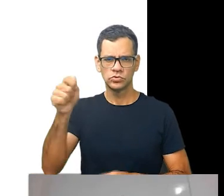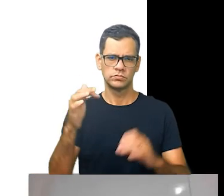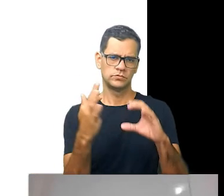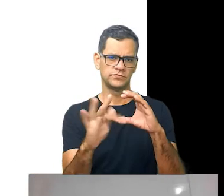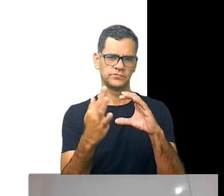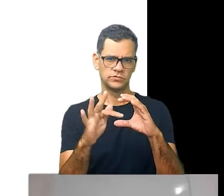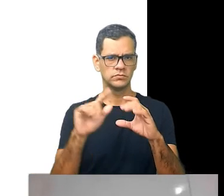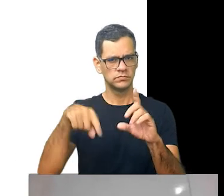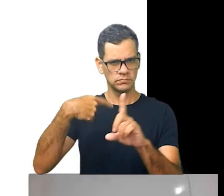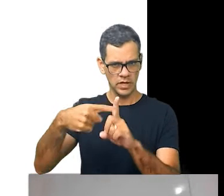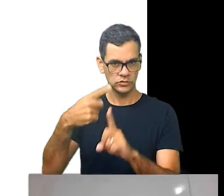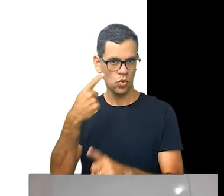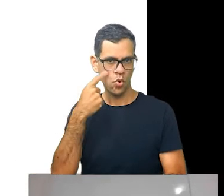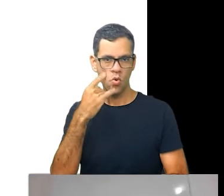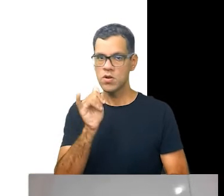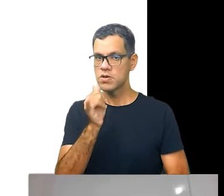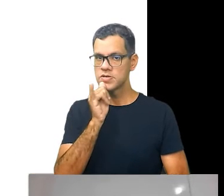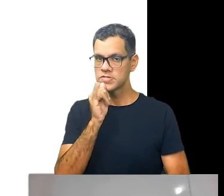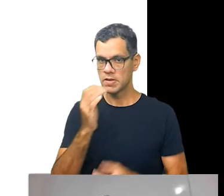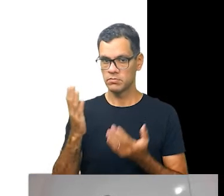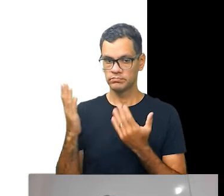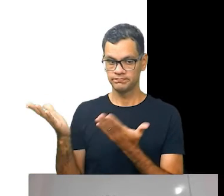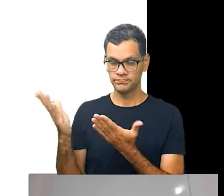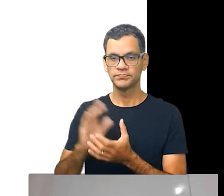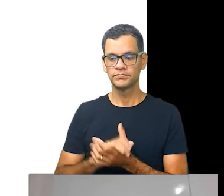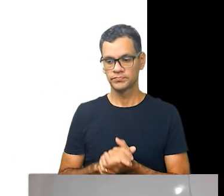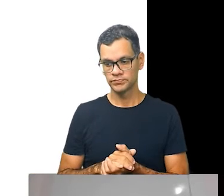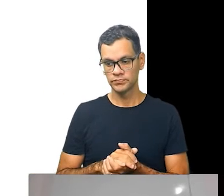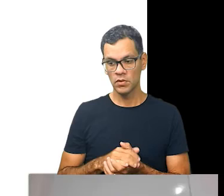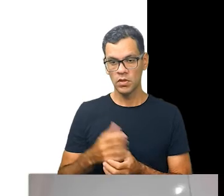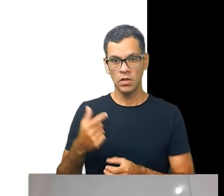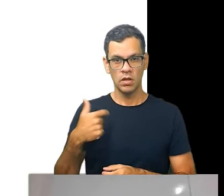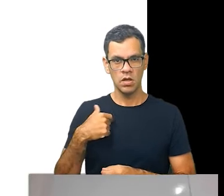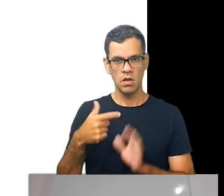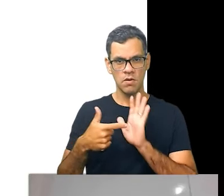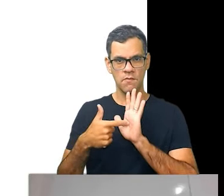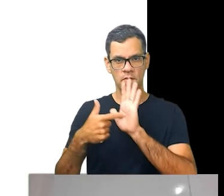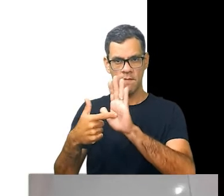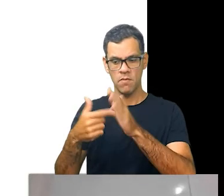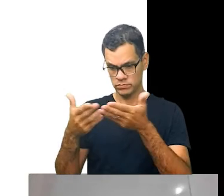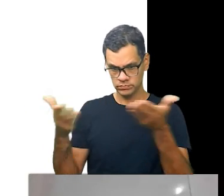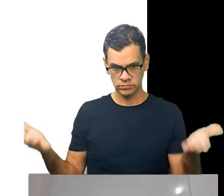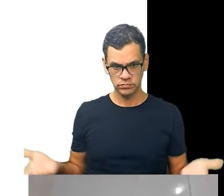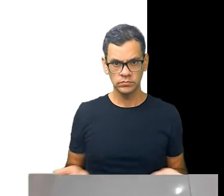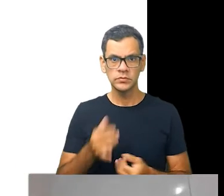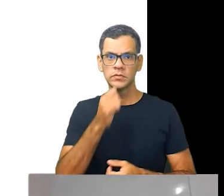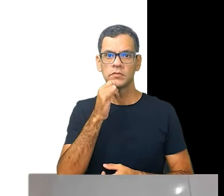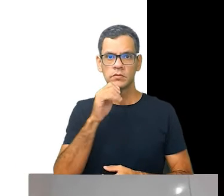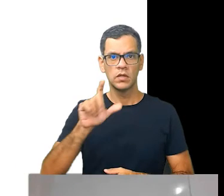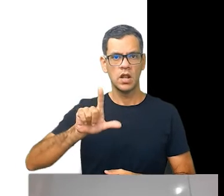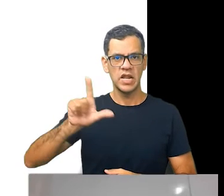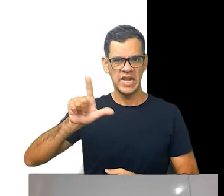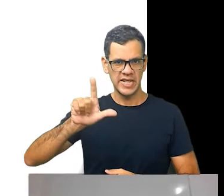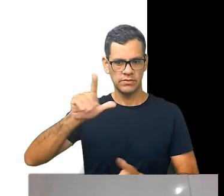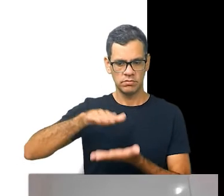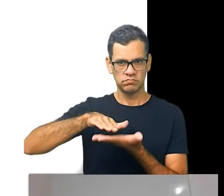Então, gente, vamos continuar com nossos exemplos, tá? Sobre as funções. Mais uma situação, a situação 3. O diagrama a seguir considera